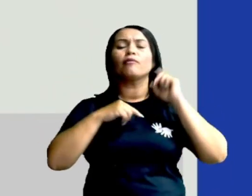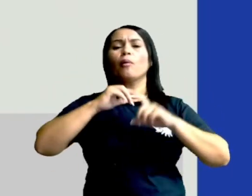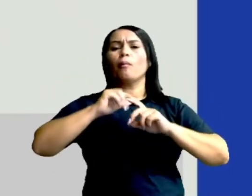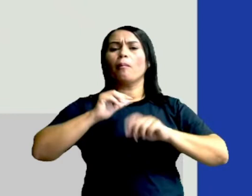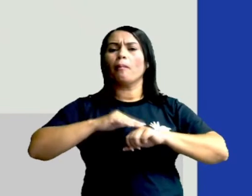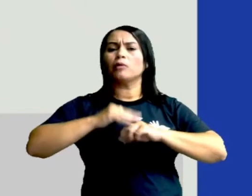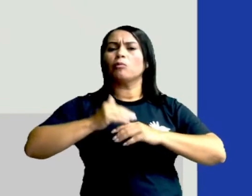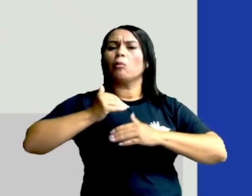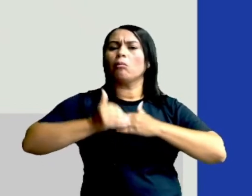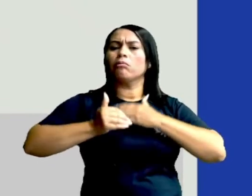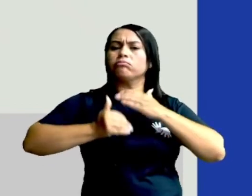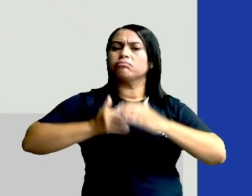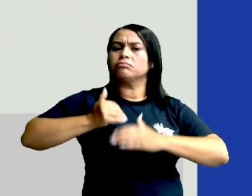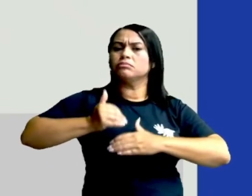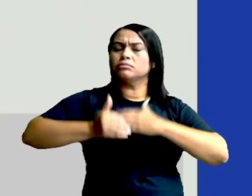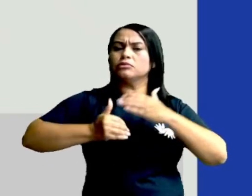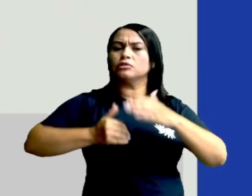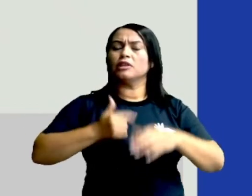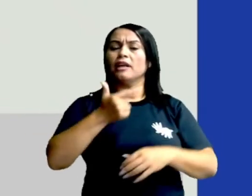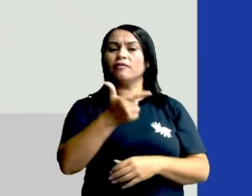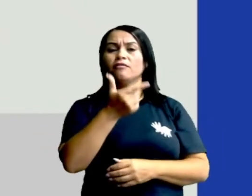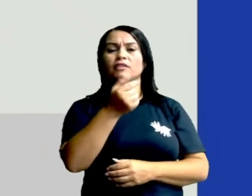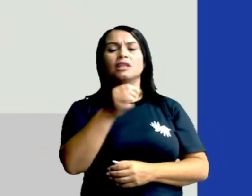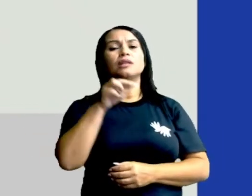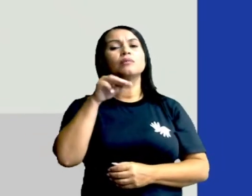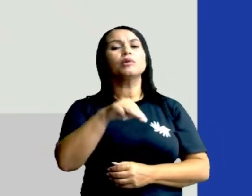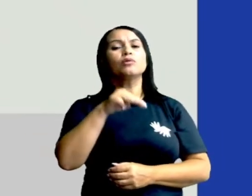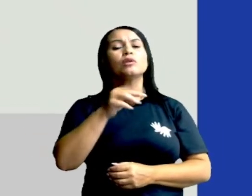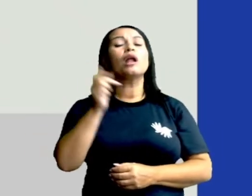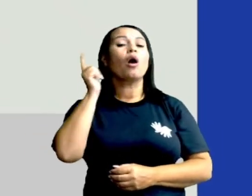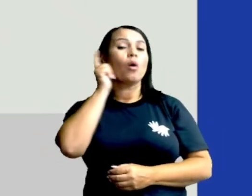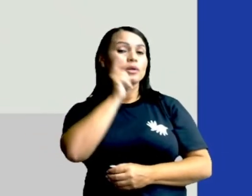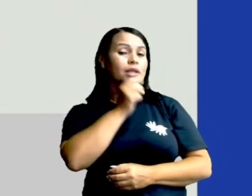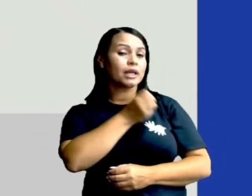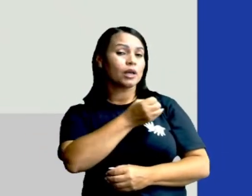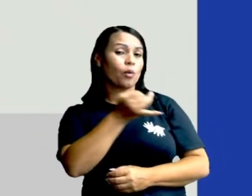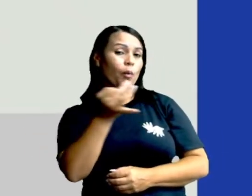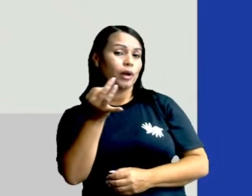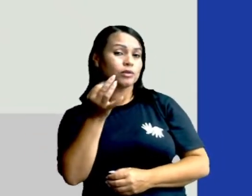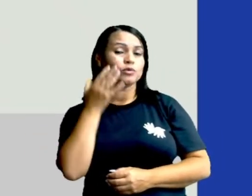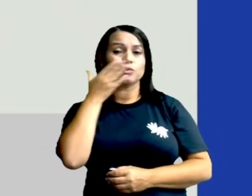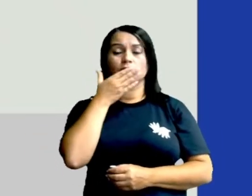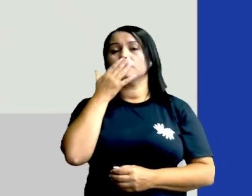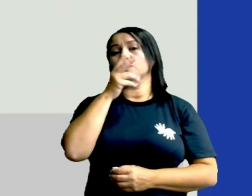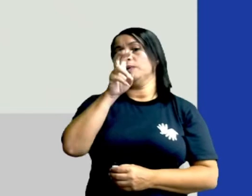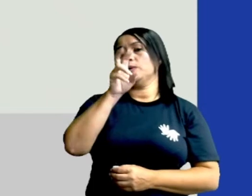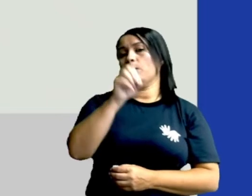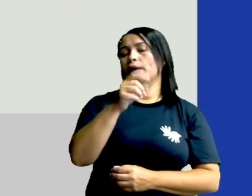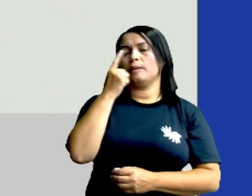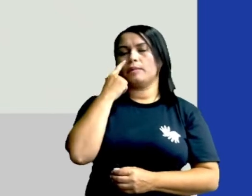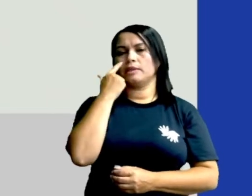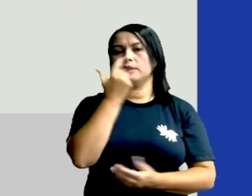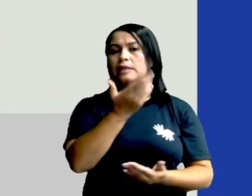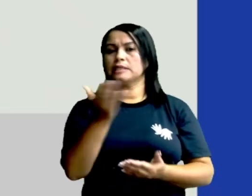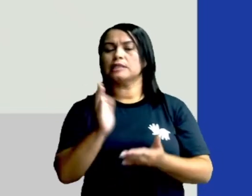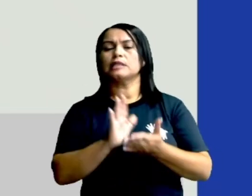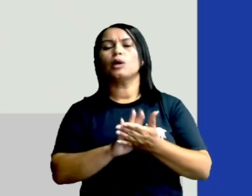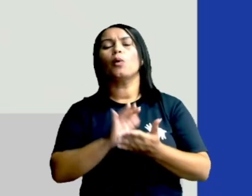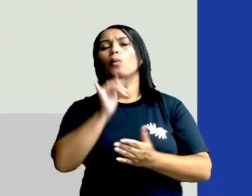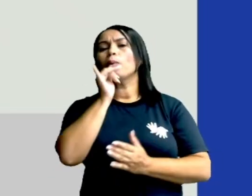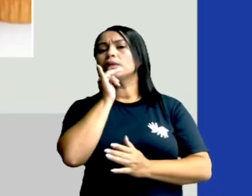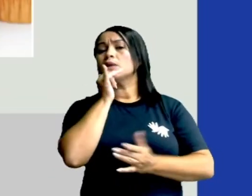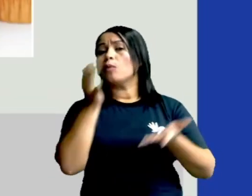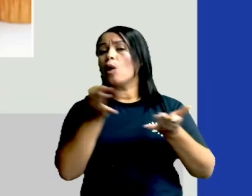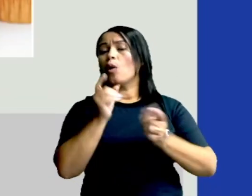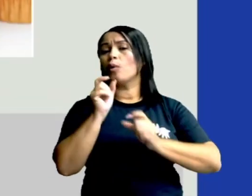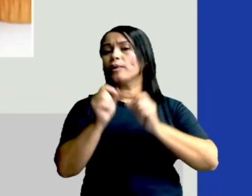mesmo ritmo de produção em 20 minutos, ela fará 50 docinhos. Então, presta bastante atenção nesse exemplo,